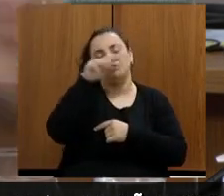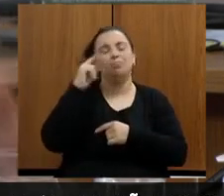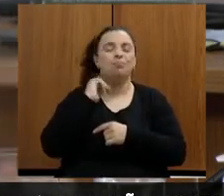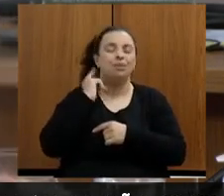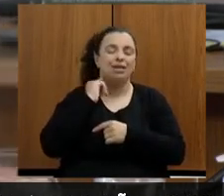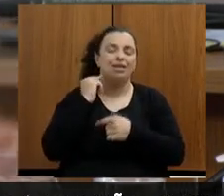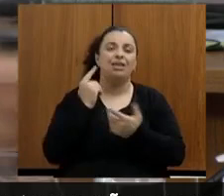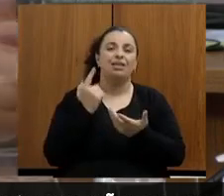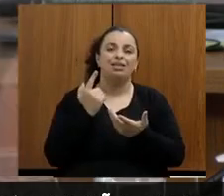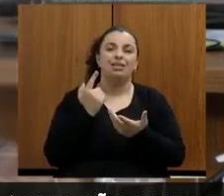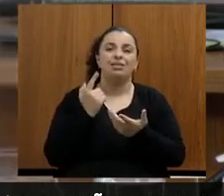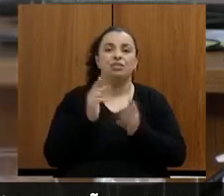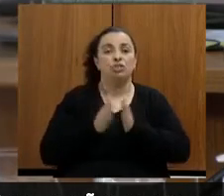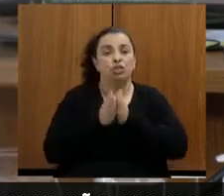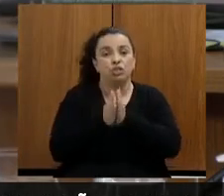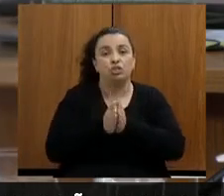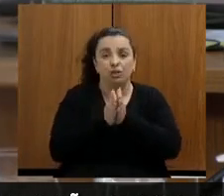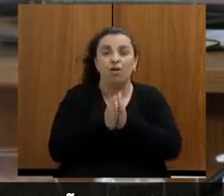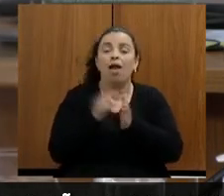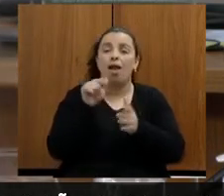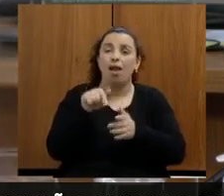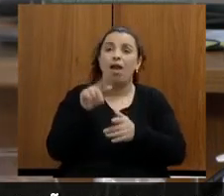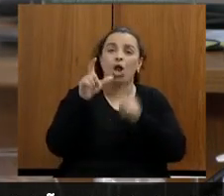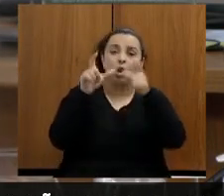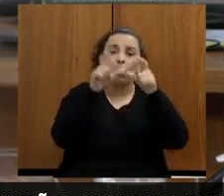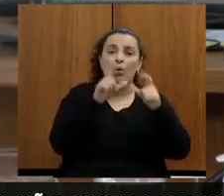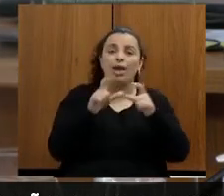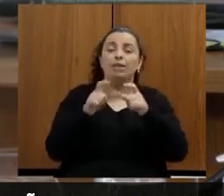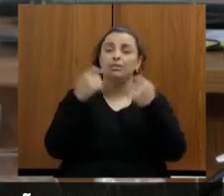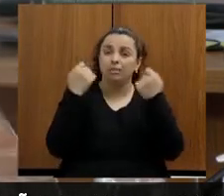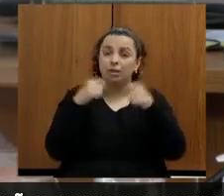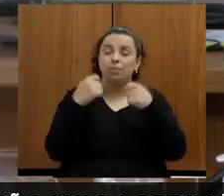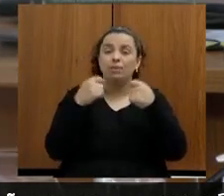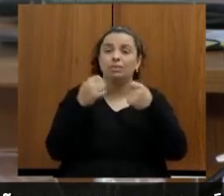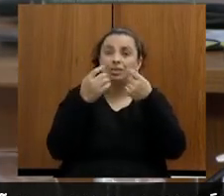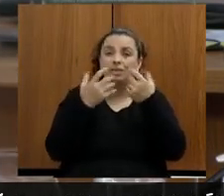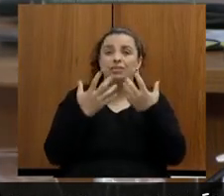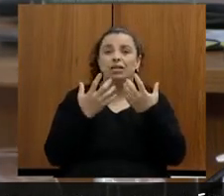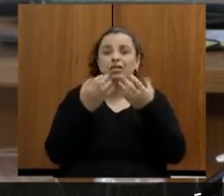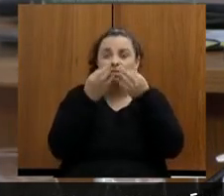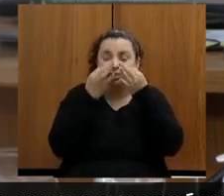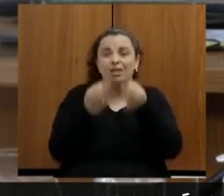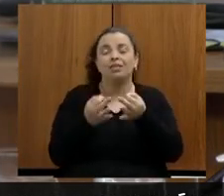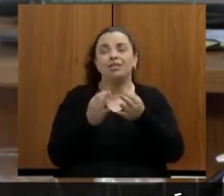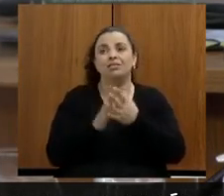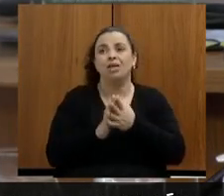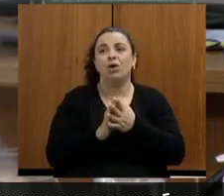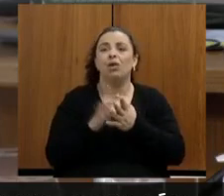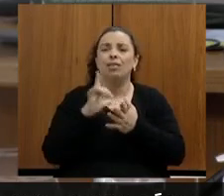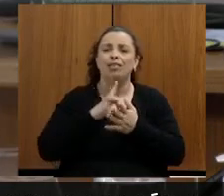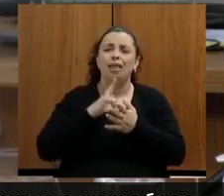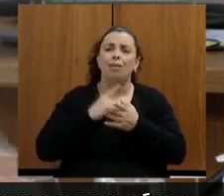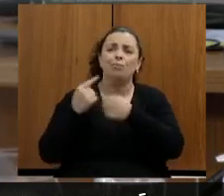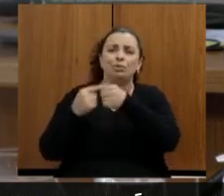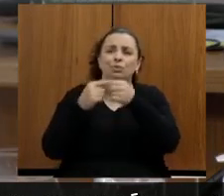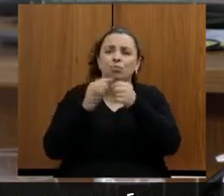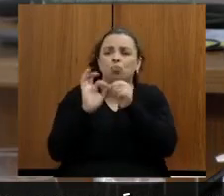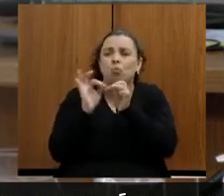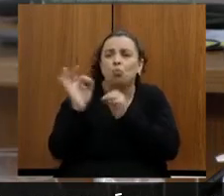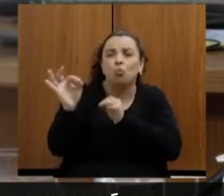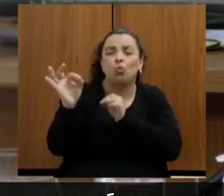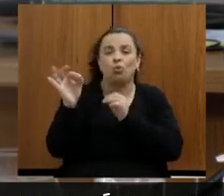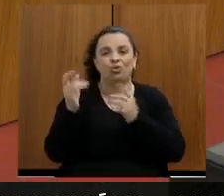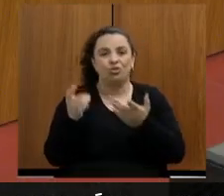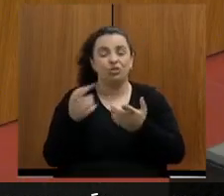regiões carentes muito grandes e tem muitos distritos longe né E nós pedimos